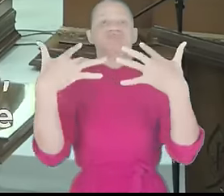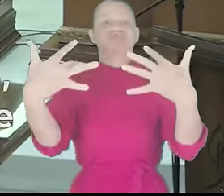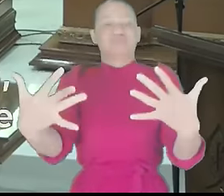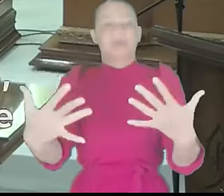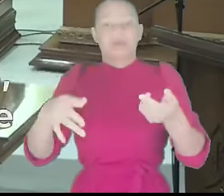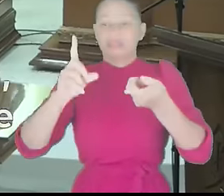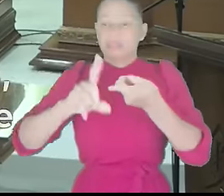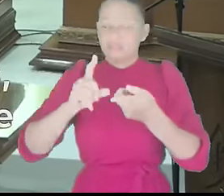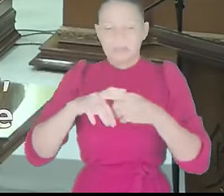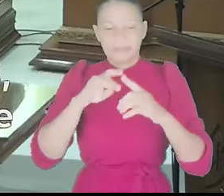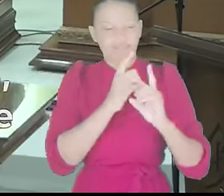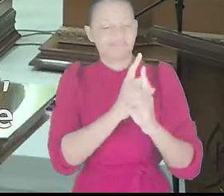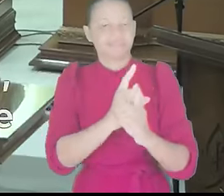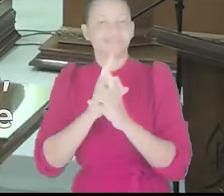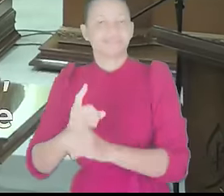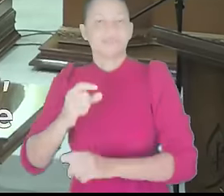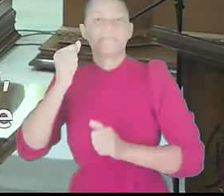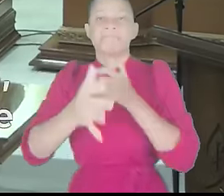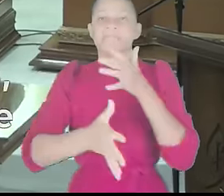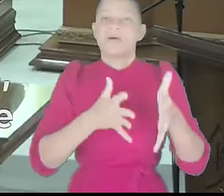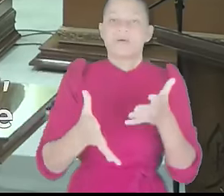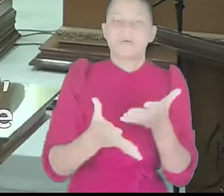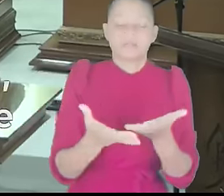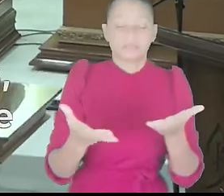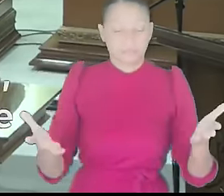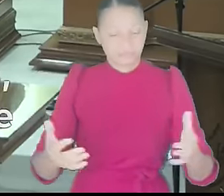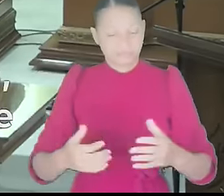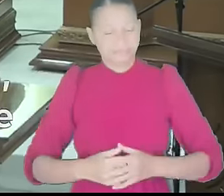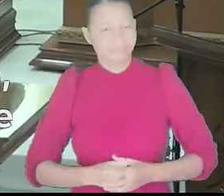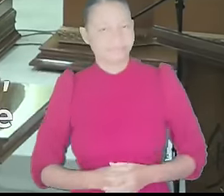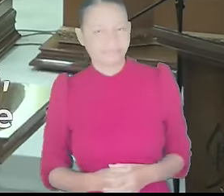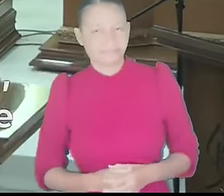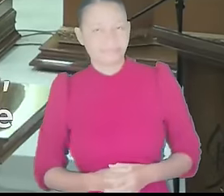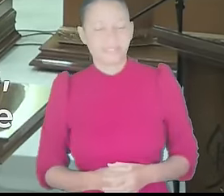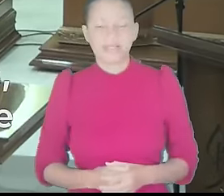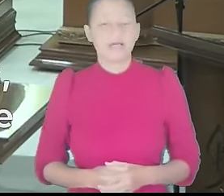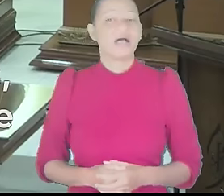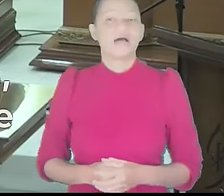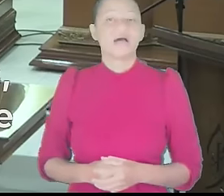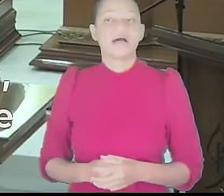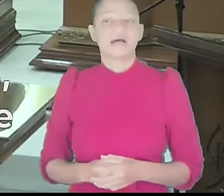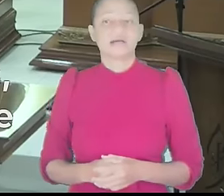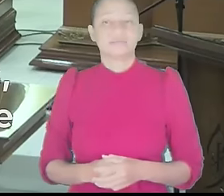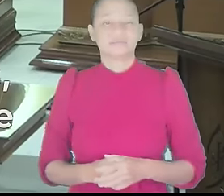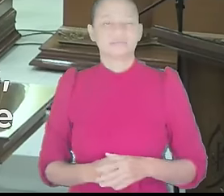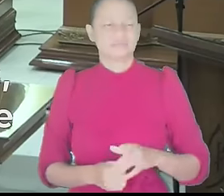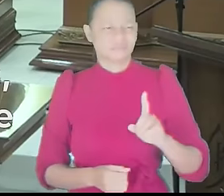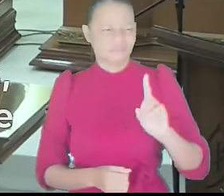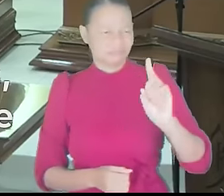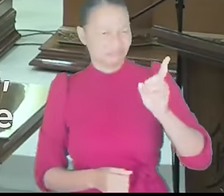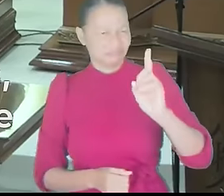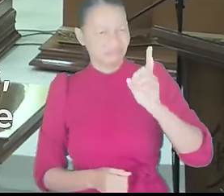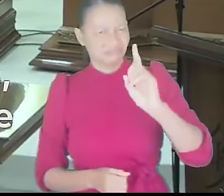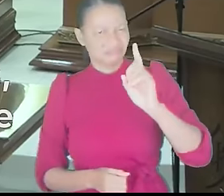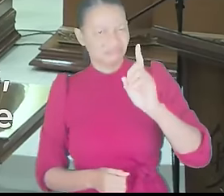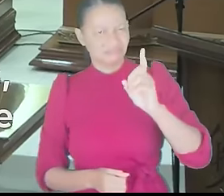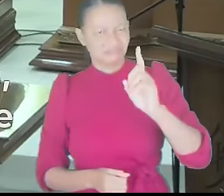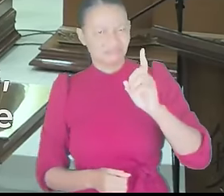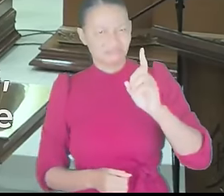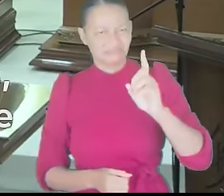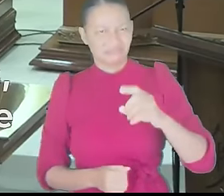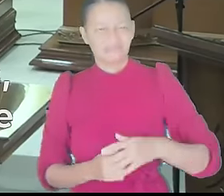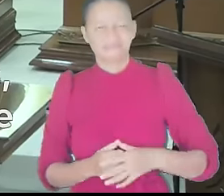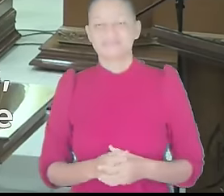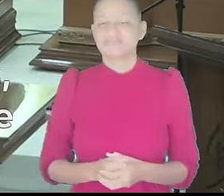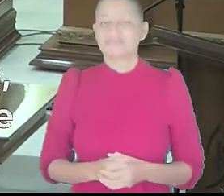seus discípulos, dizendo, na candeia de Moisés... Não. Troca o óculos. Ah, perdão. Na